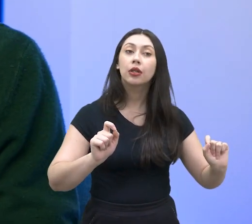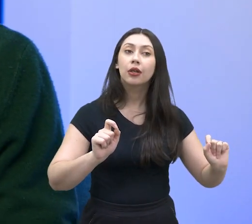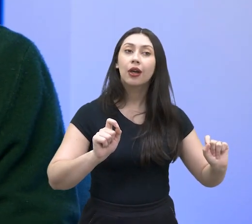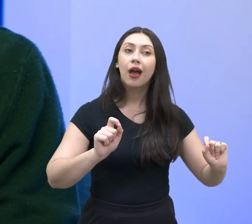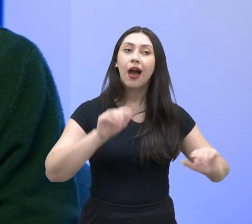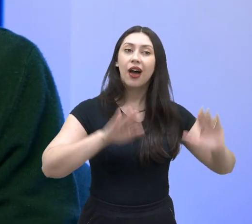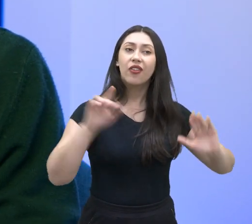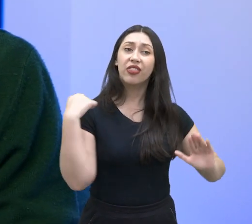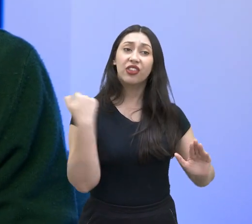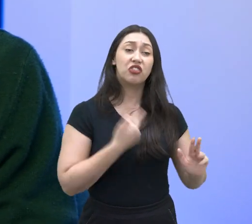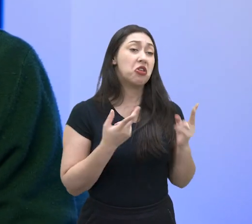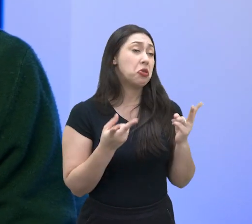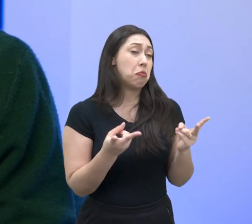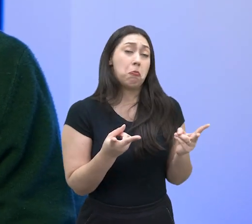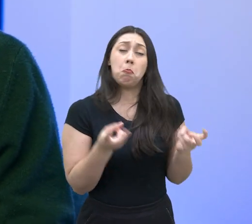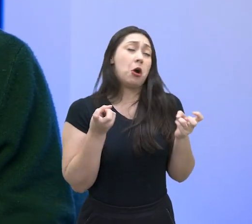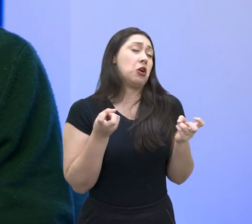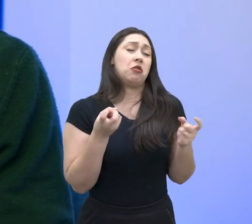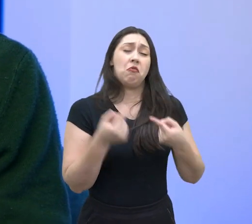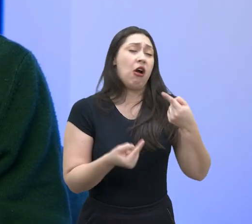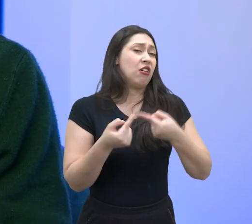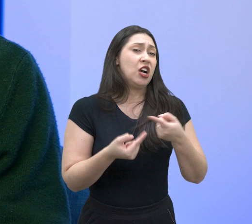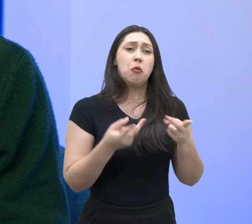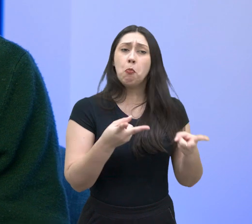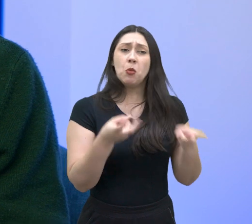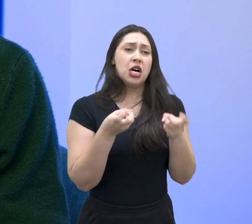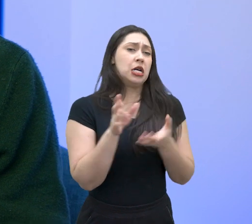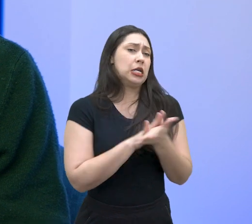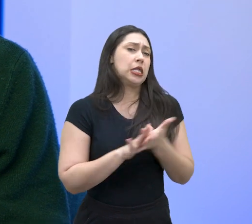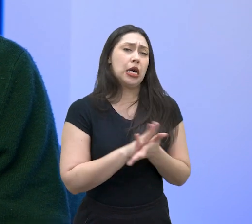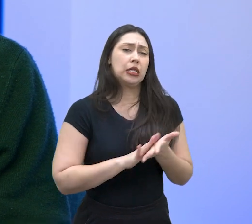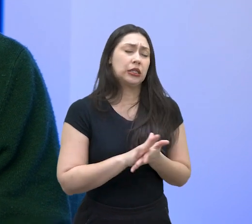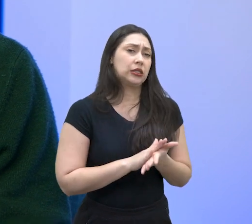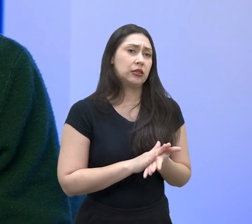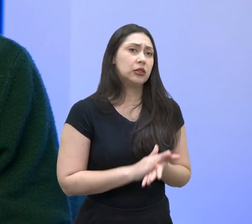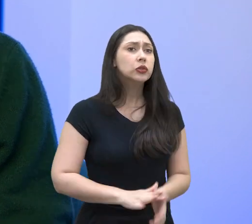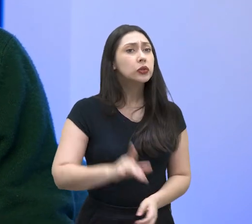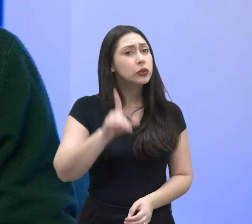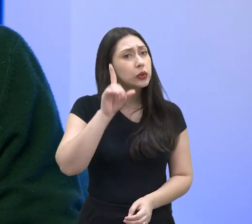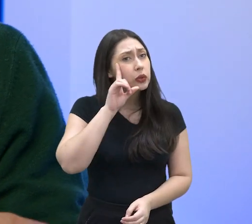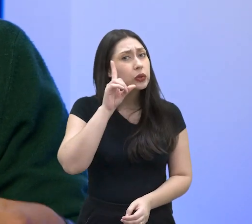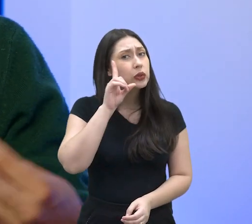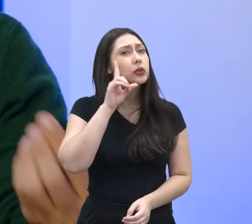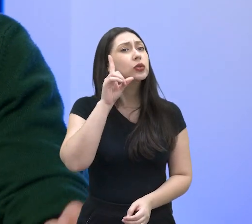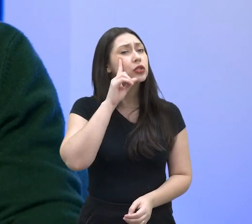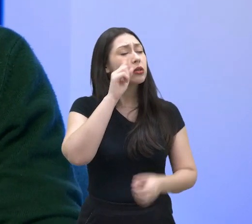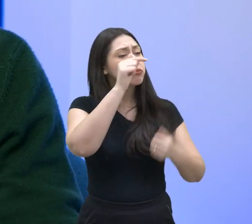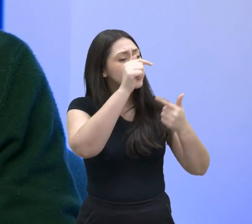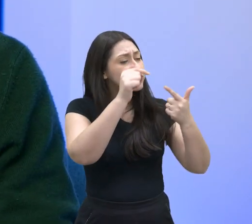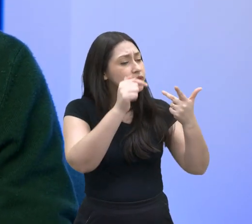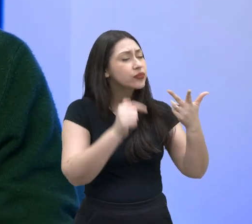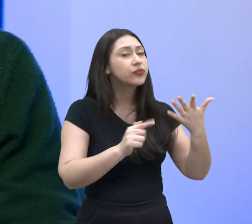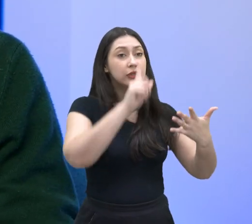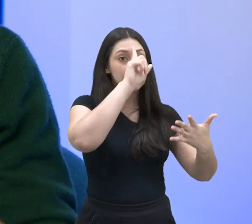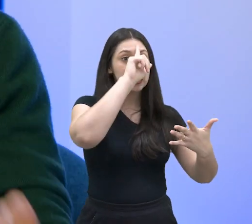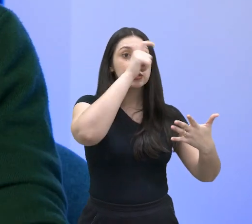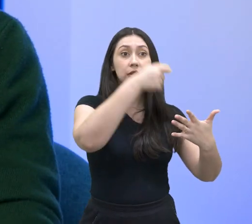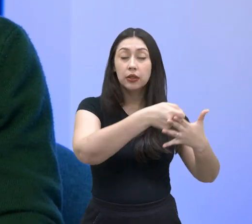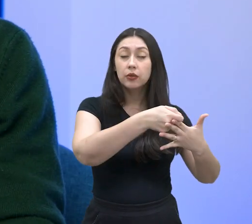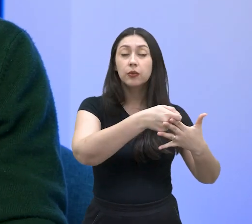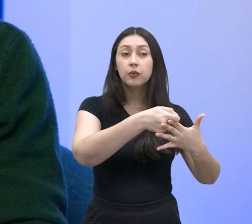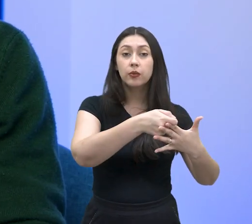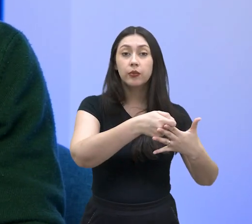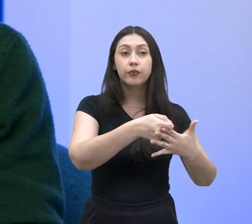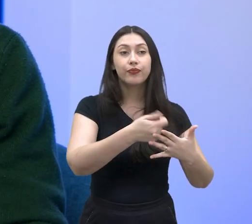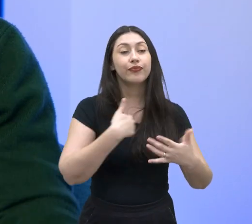o cotidiano, ele tem muitas tomadas de decisão. Eu falo muito para os mais jovens, né? A sua mãe não